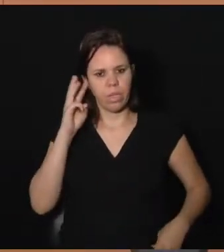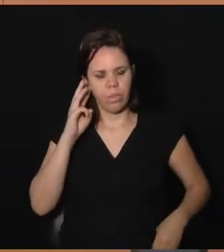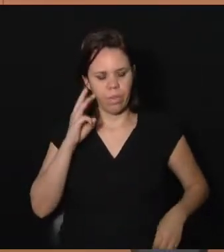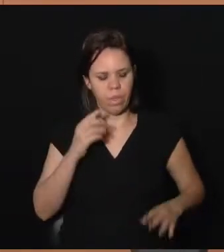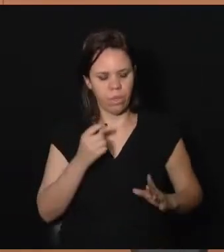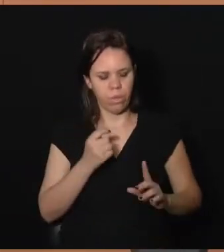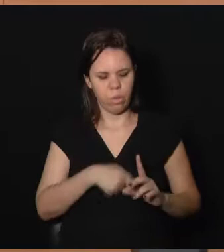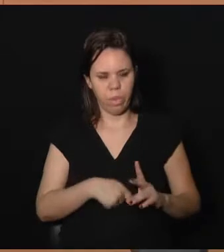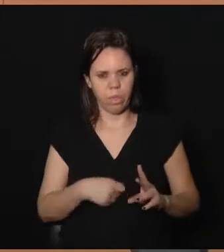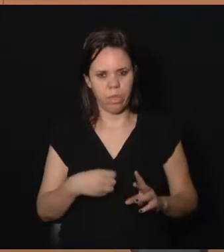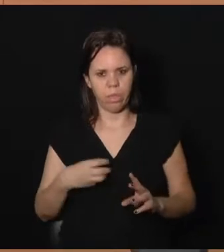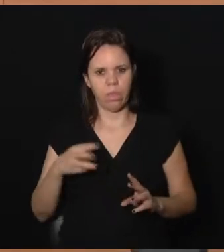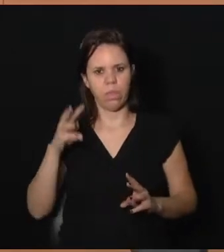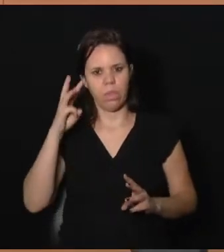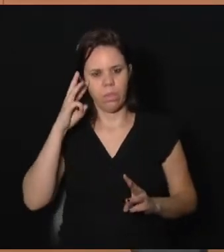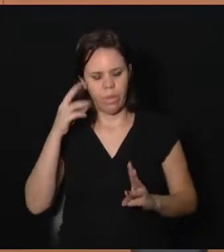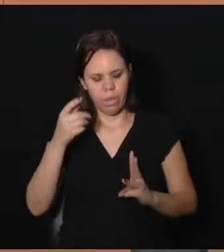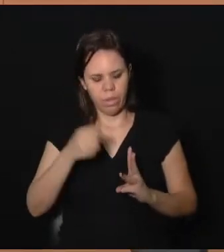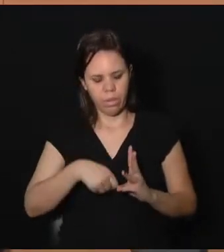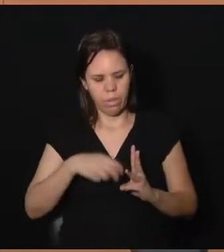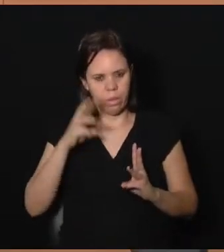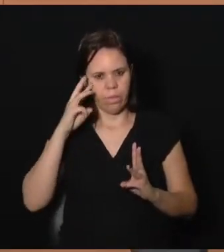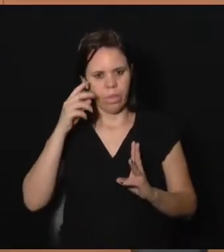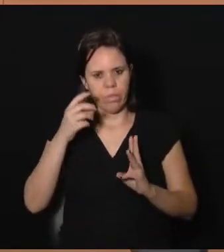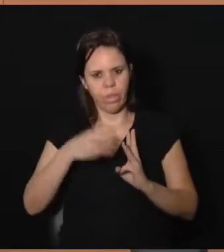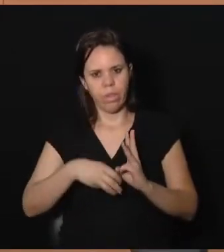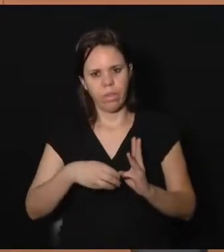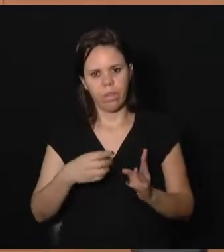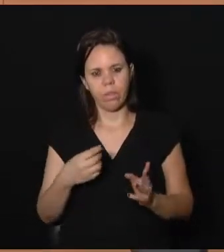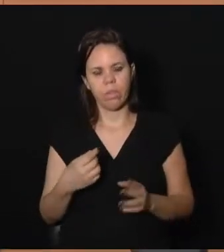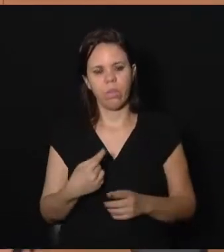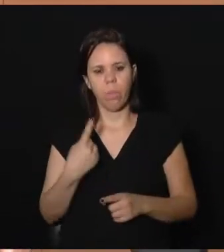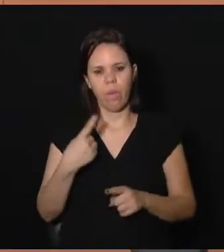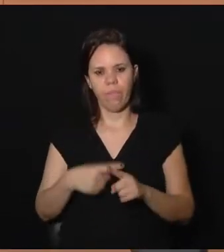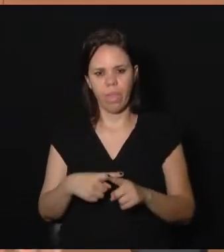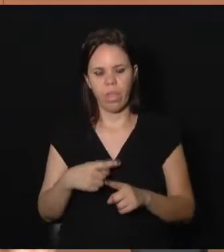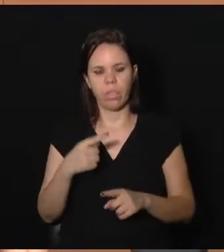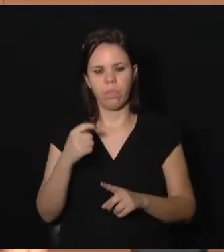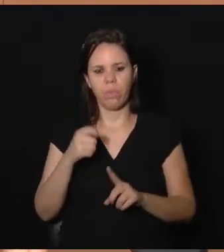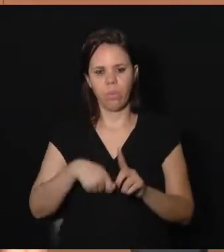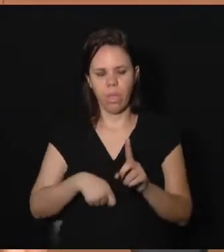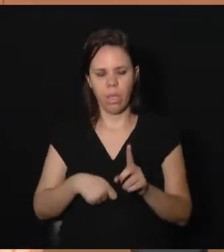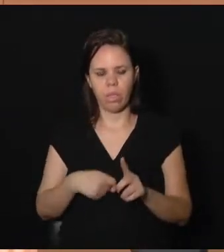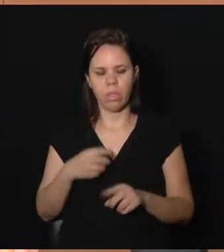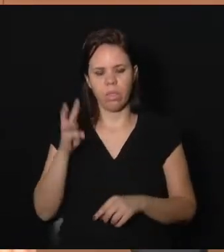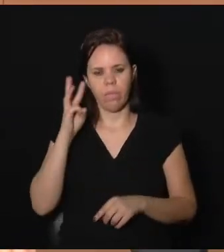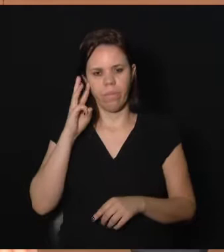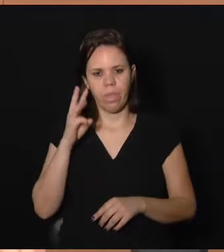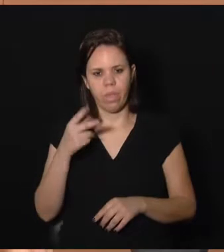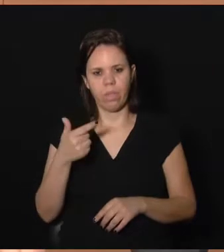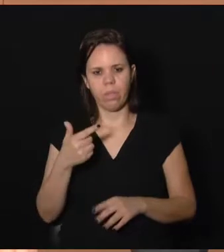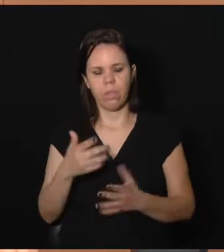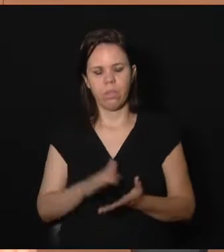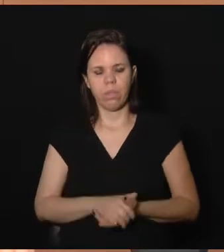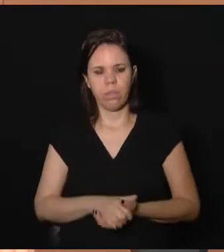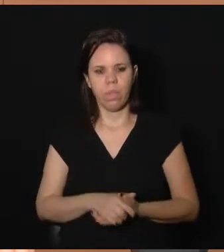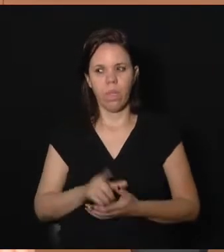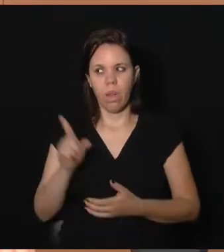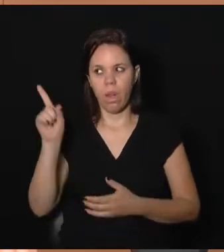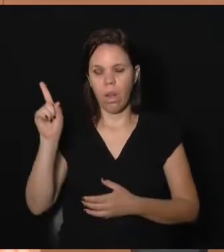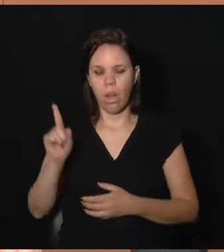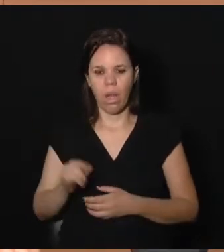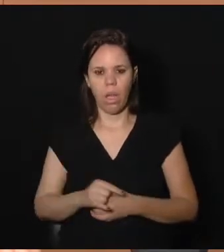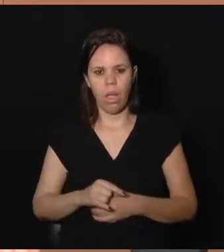mês, já é regulamentado isso, aqui em Viracopos, às 10 horas da manhã, lá no